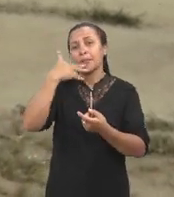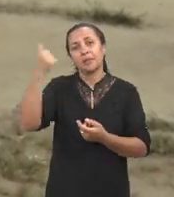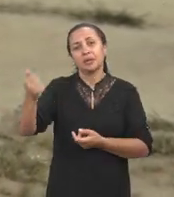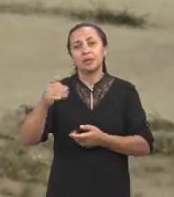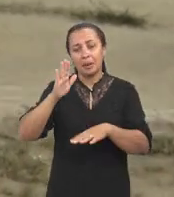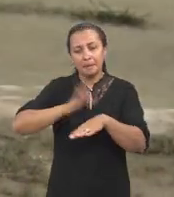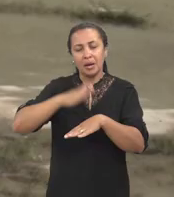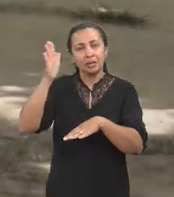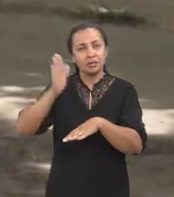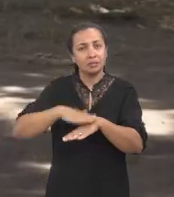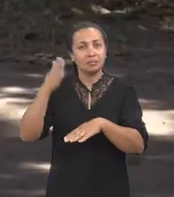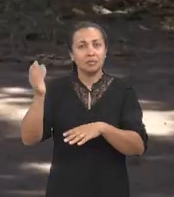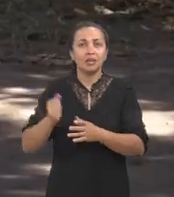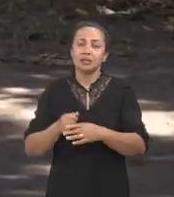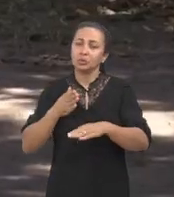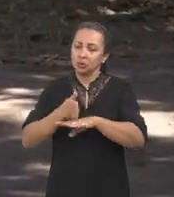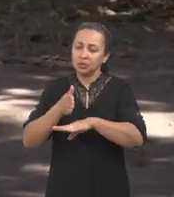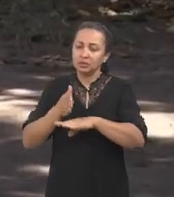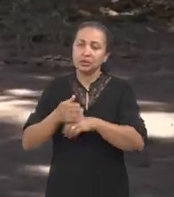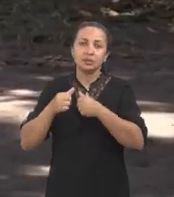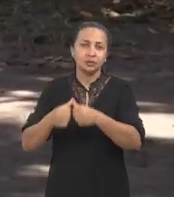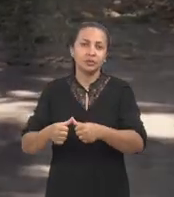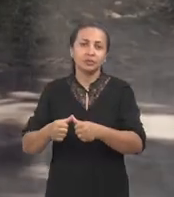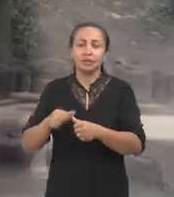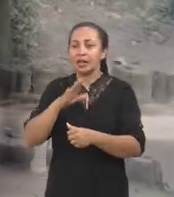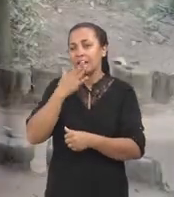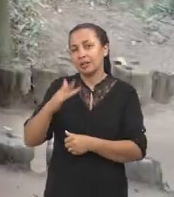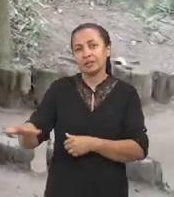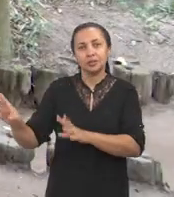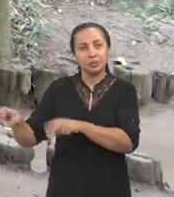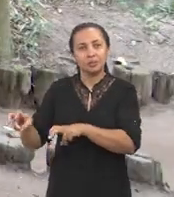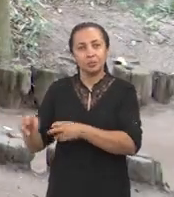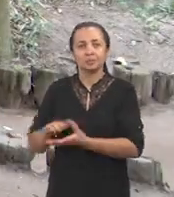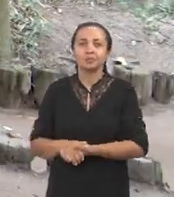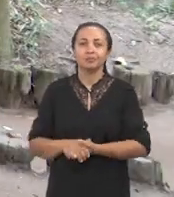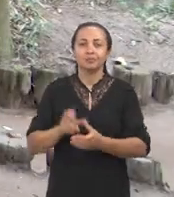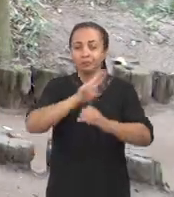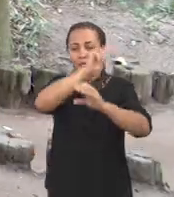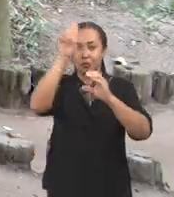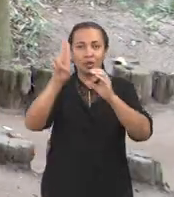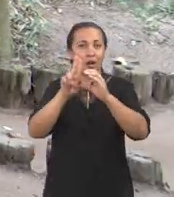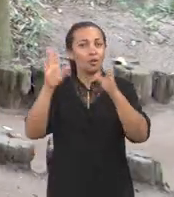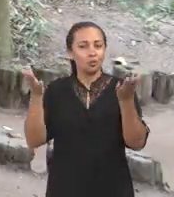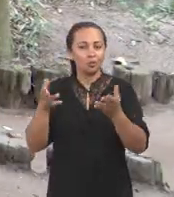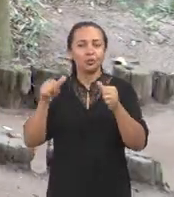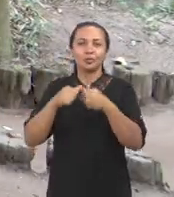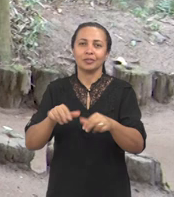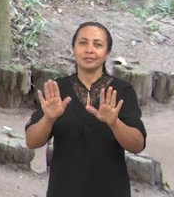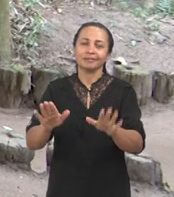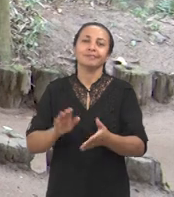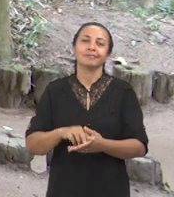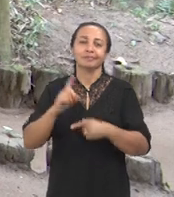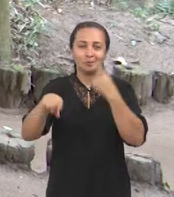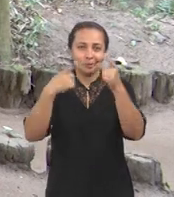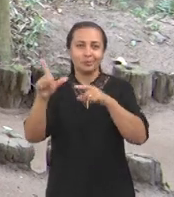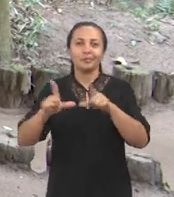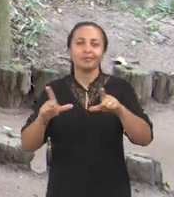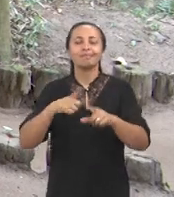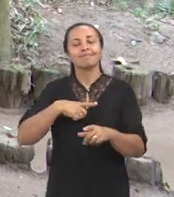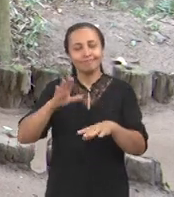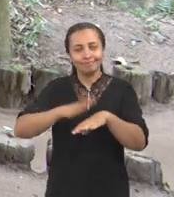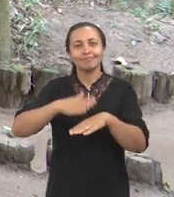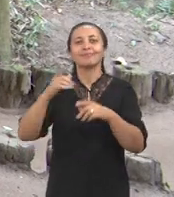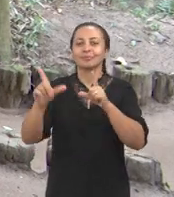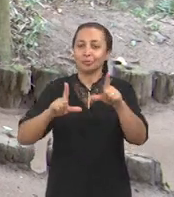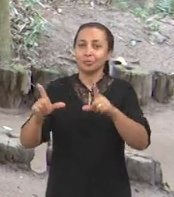ainda mais as condições de acesso e permanência das nossas crianças do campo e Universidade hoje fica por aqui mas um próximo programa